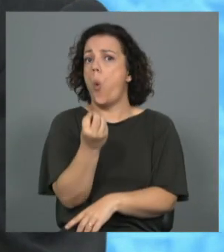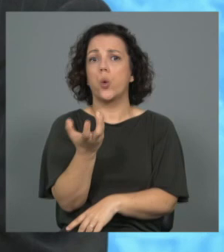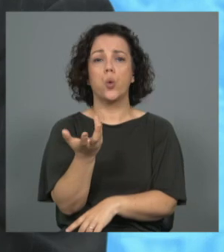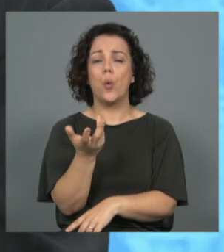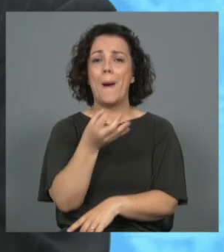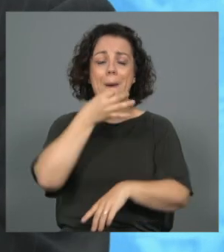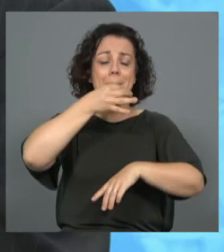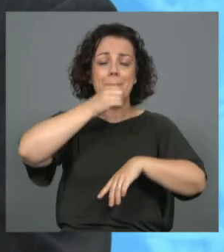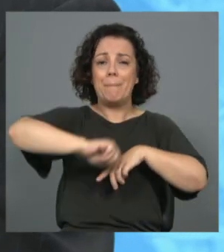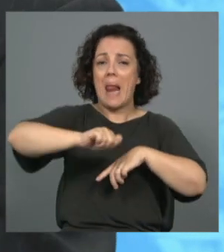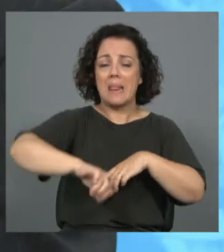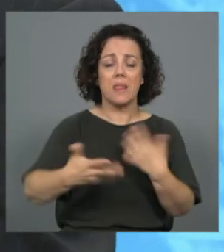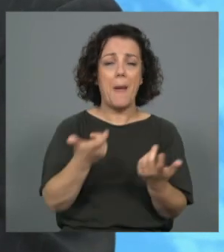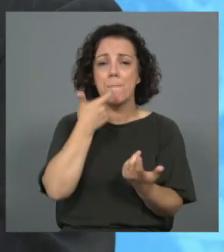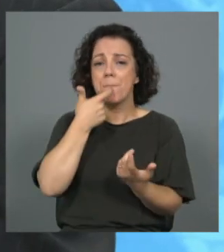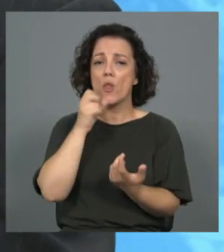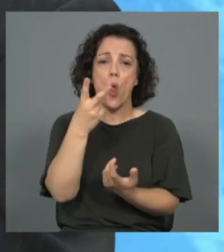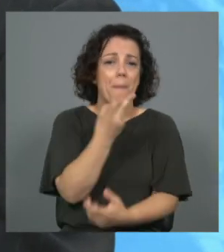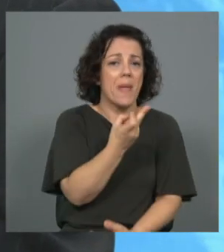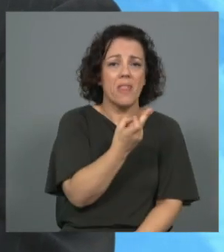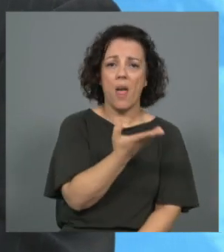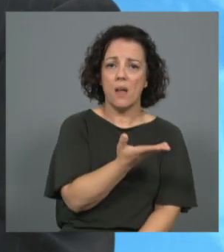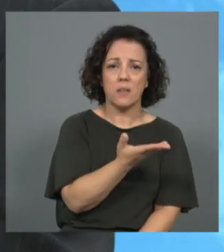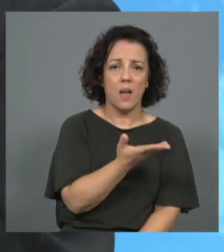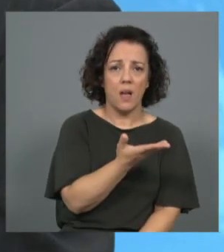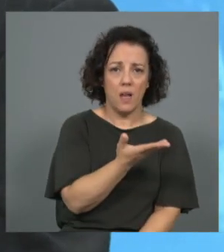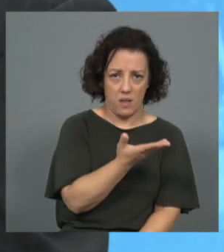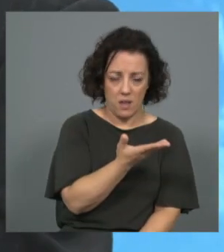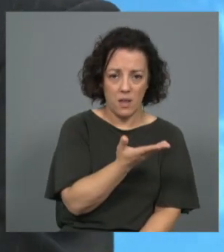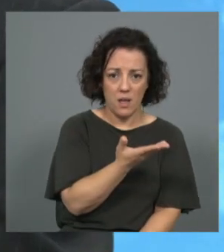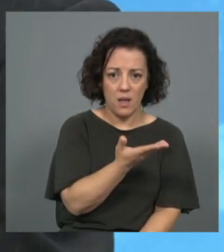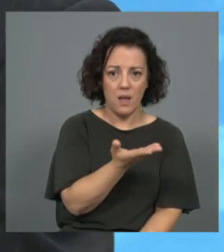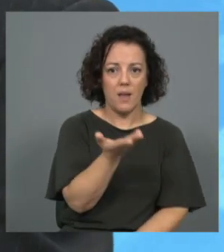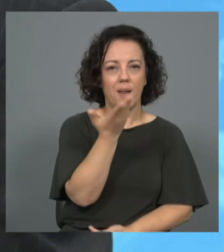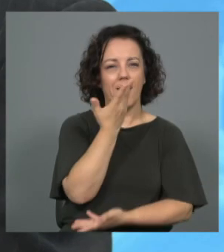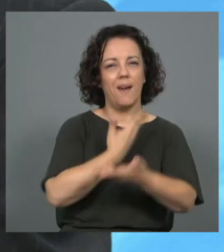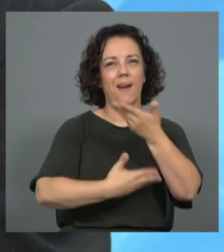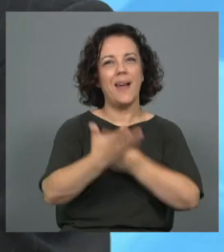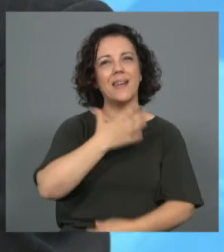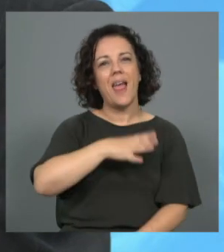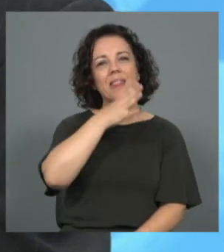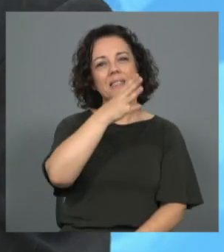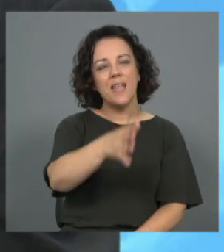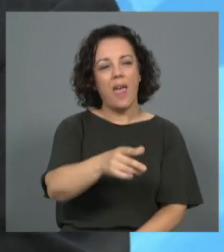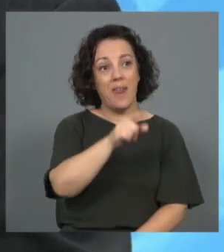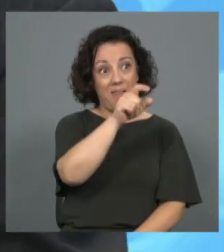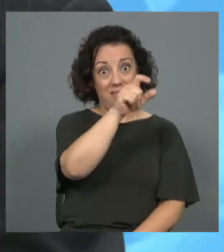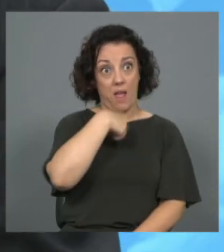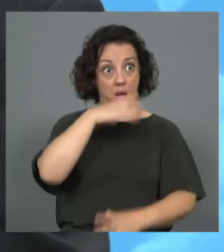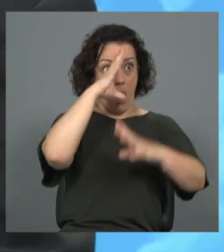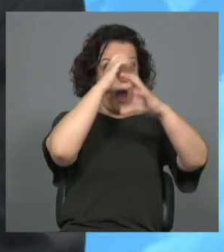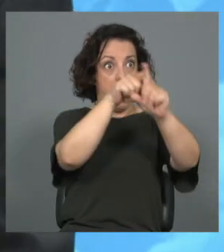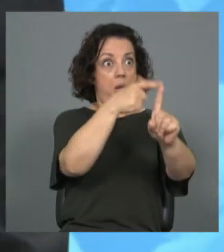madeira. Portanto, muito inferior, os ídolos são inferiores à própria pessoa. A